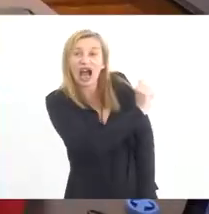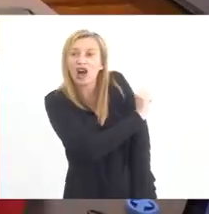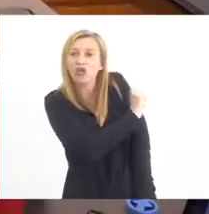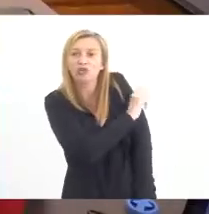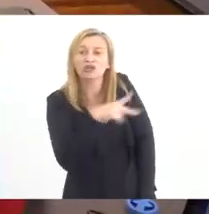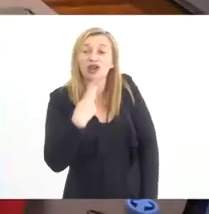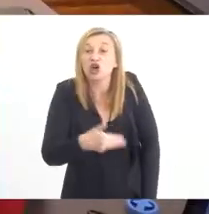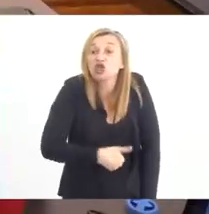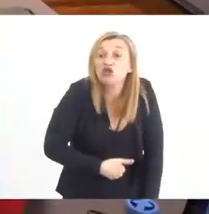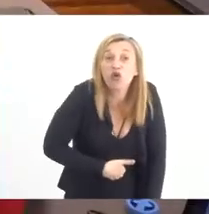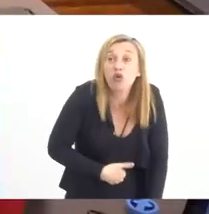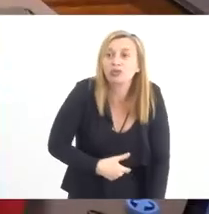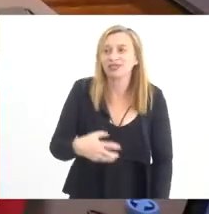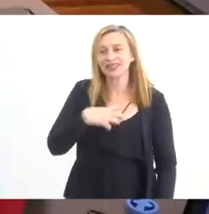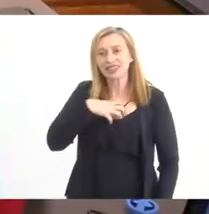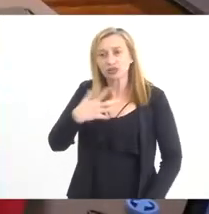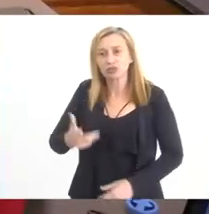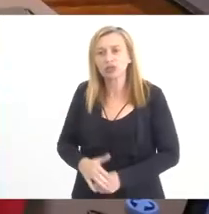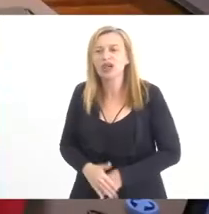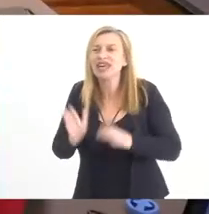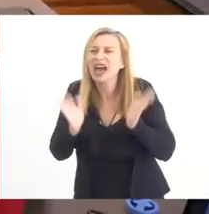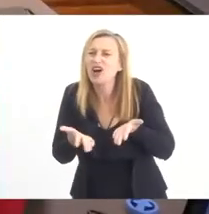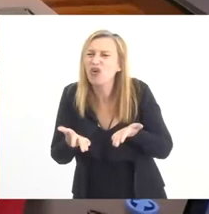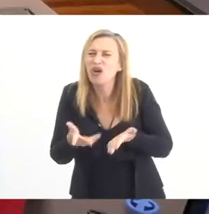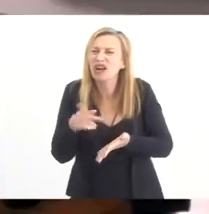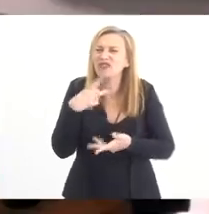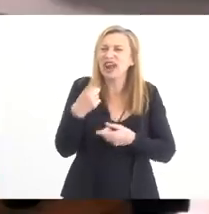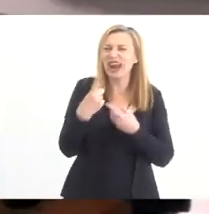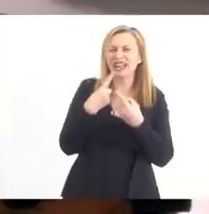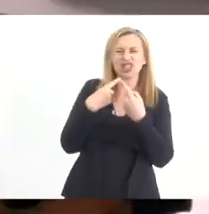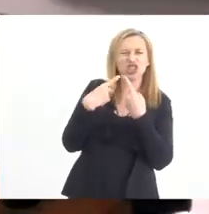passo fome, e agora